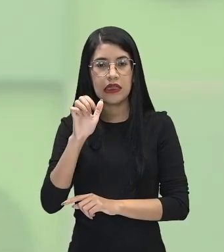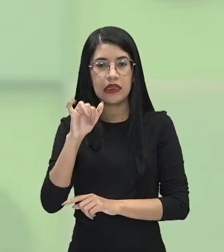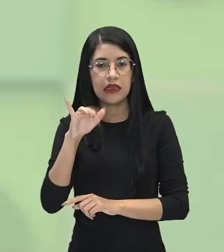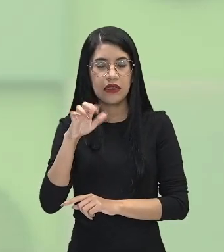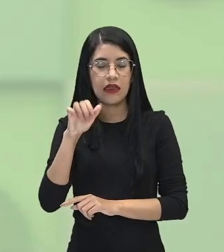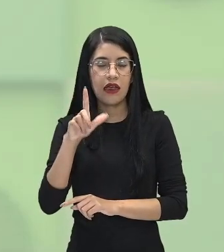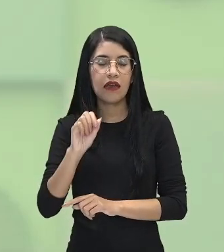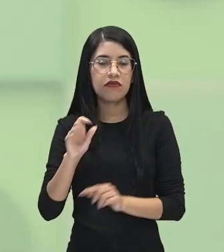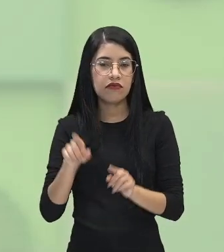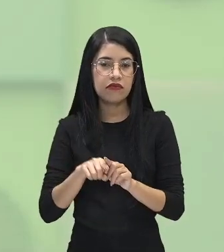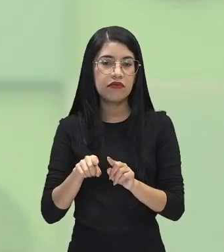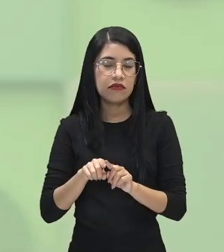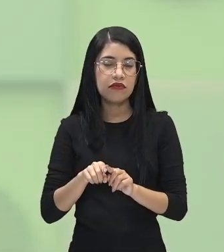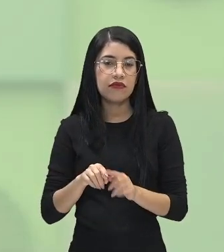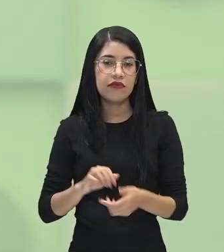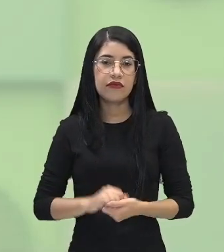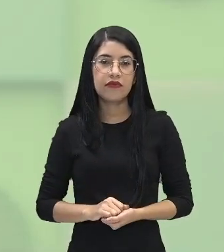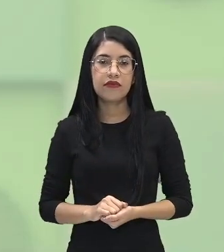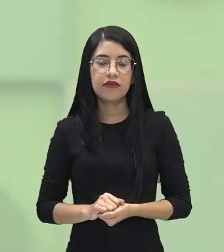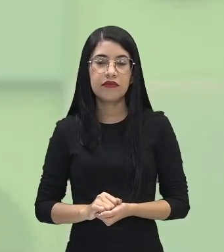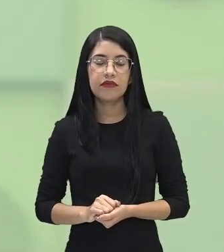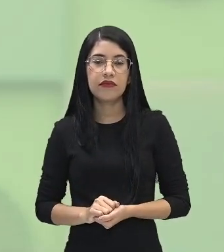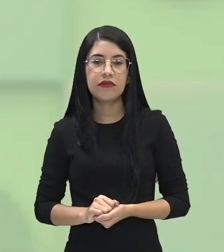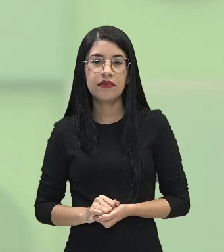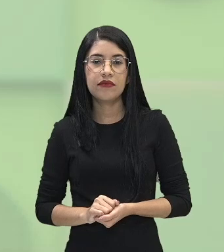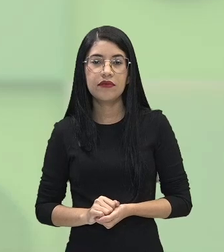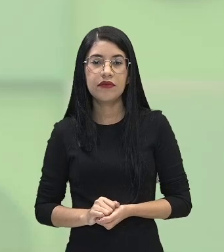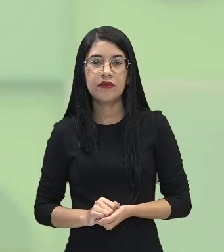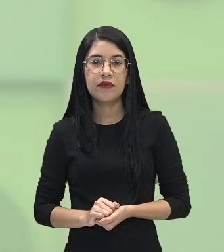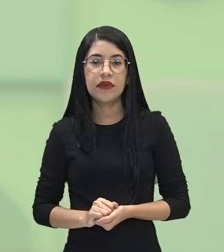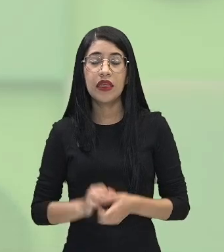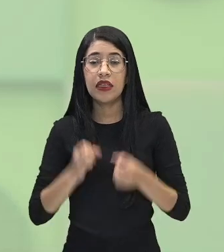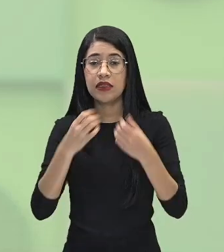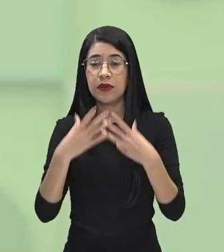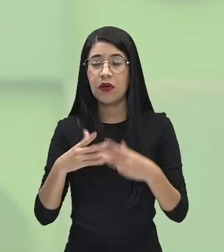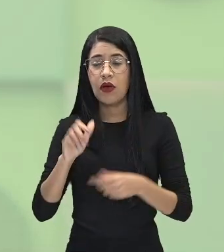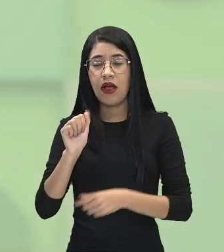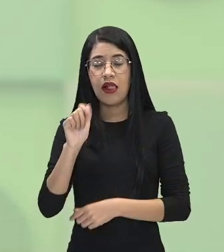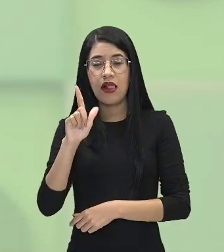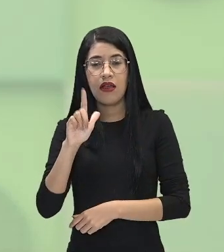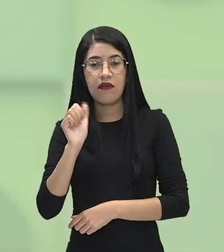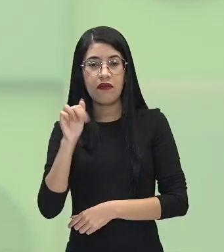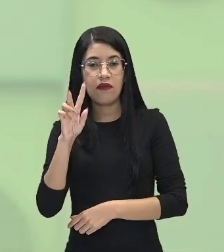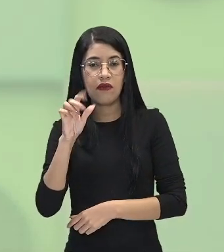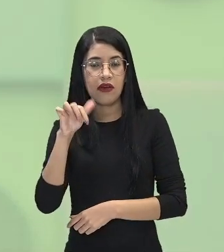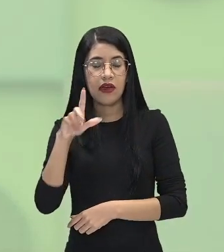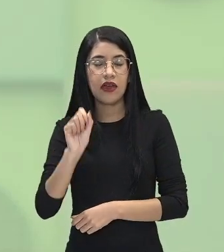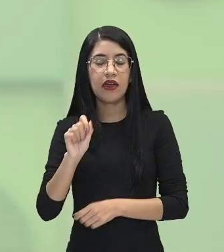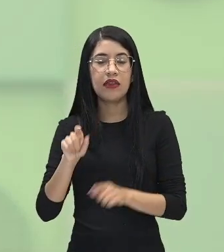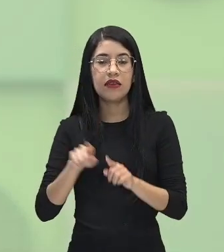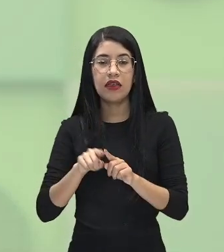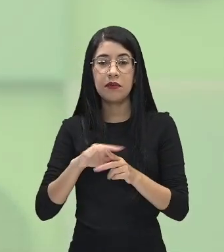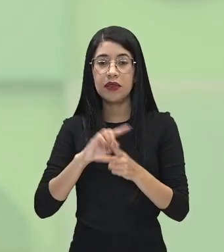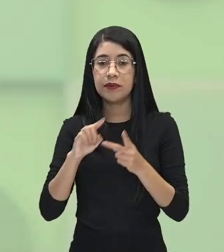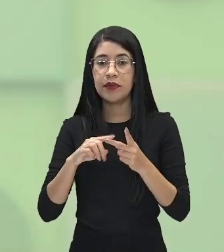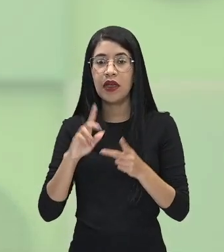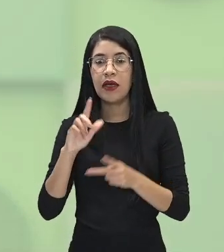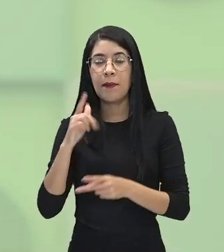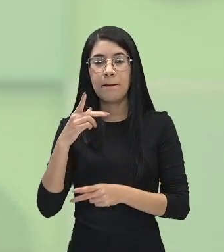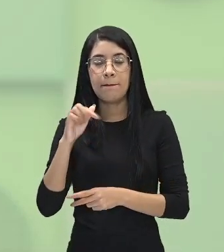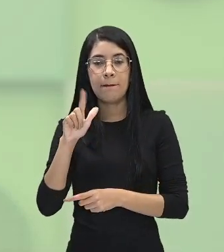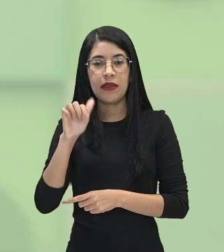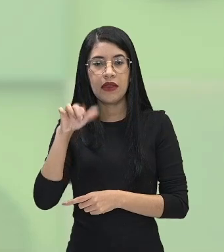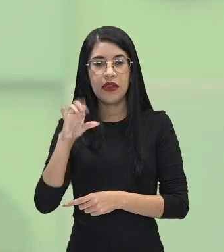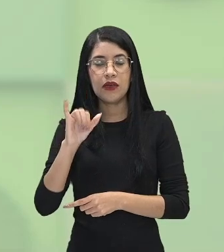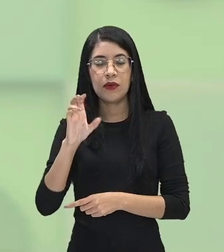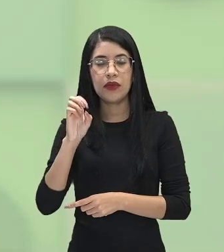é um exemplo de plano inclinado. A gente falou aí de alavancas, de planos inclinados e a gente também vai falar